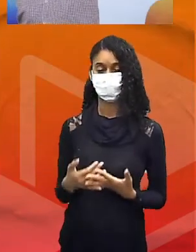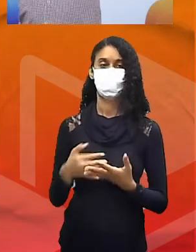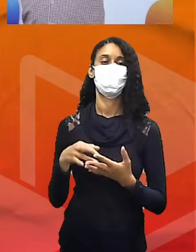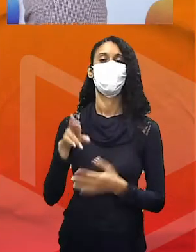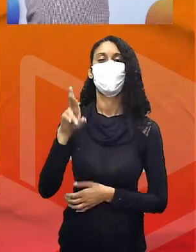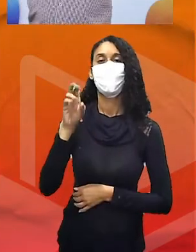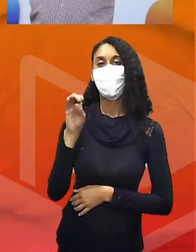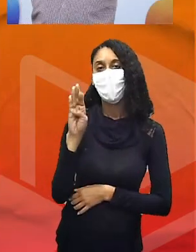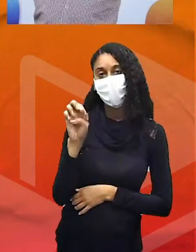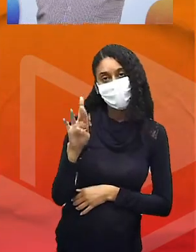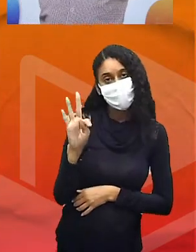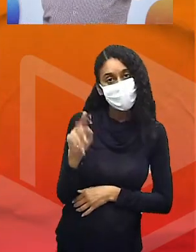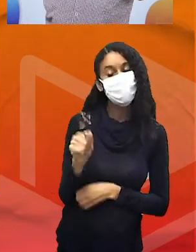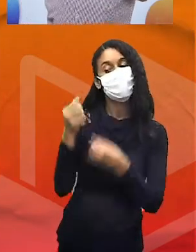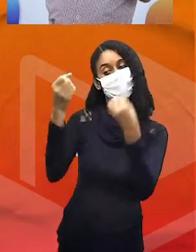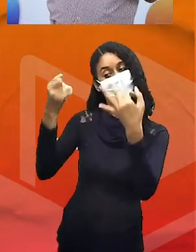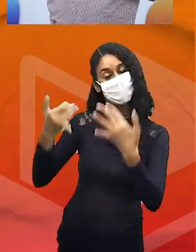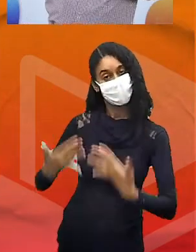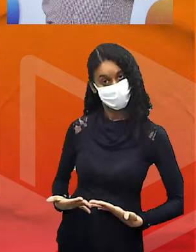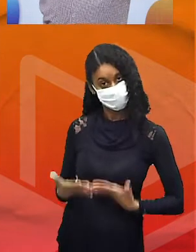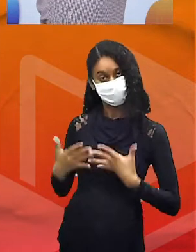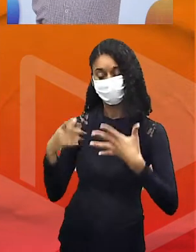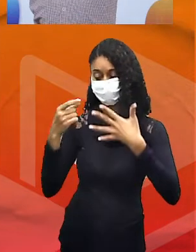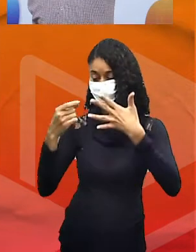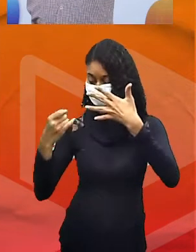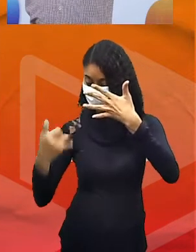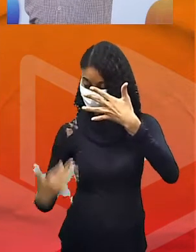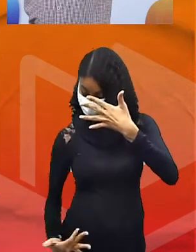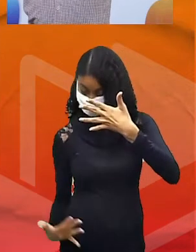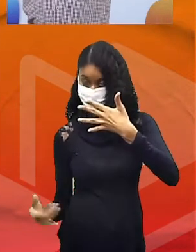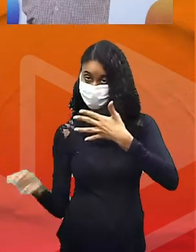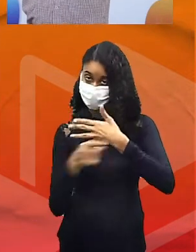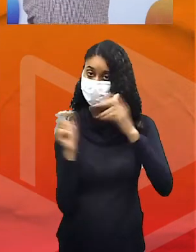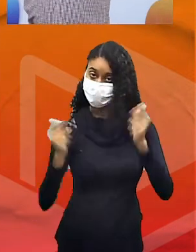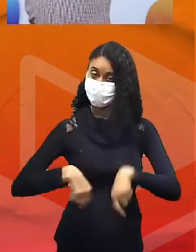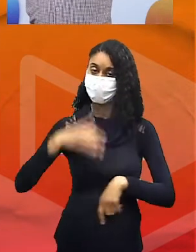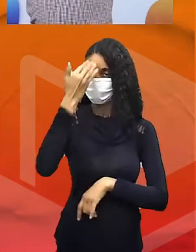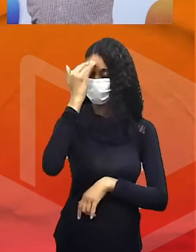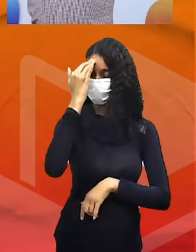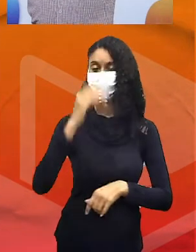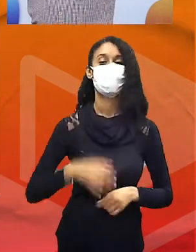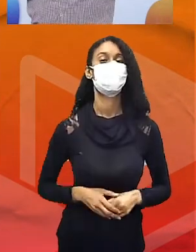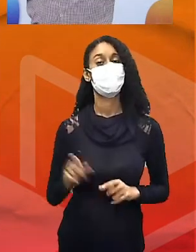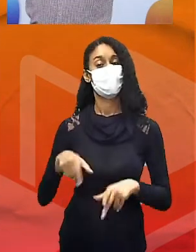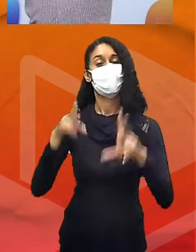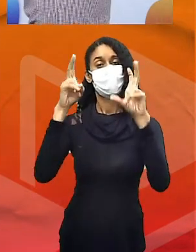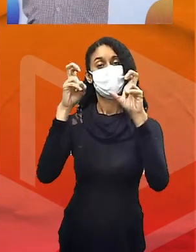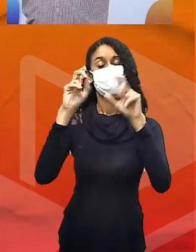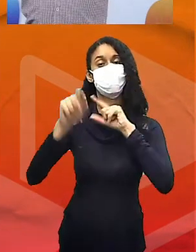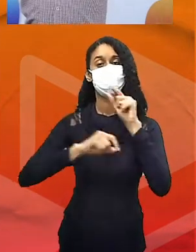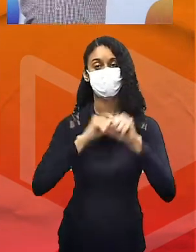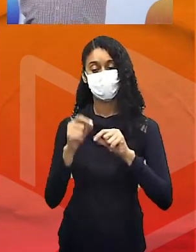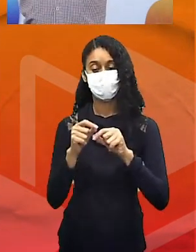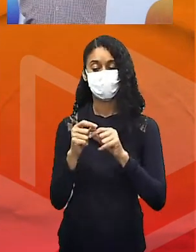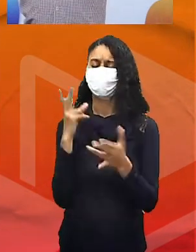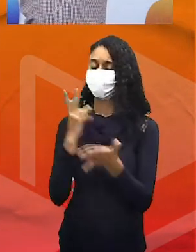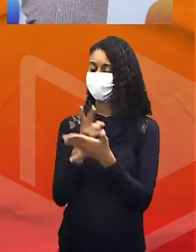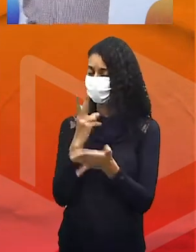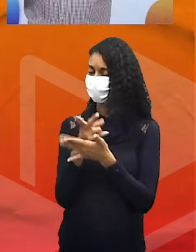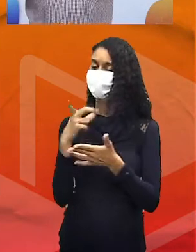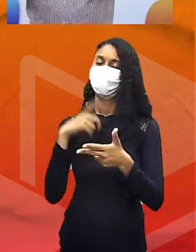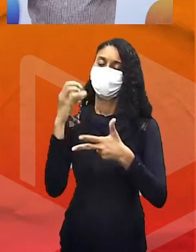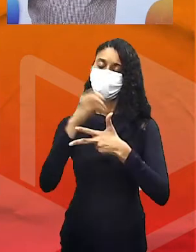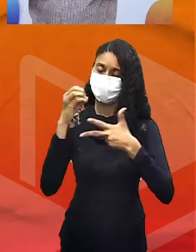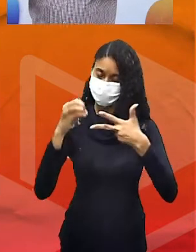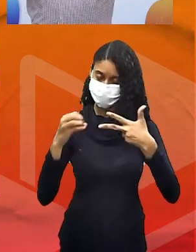com todos os detalhes, tá bom? Para que você possa entender. Esse assunto é recorrente no